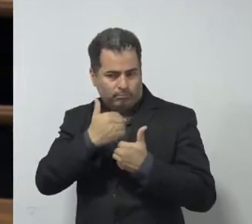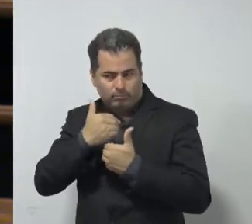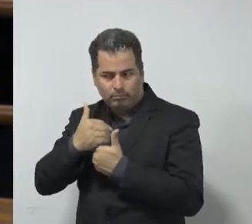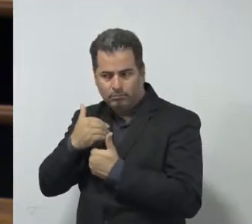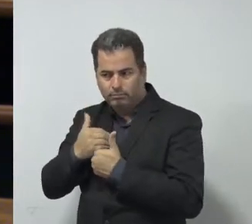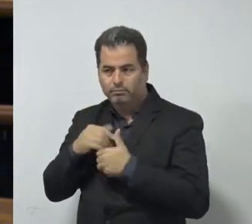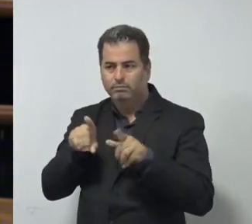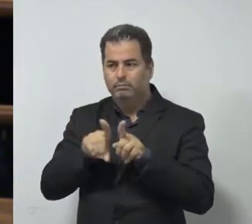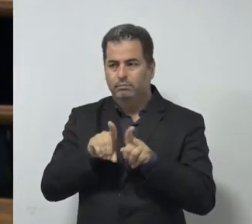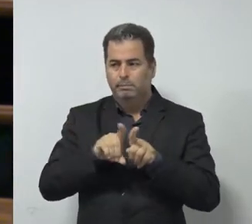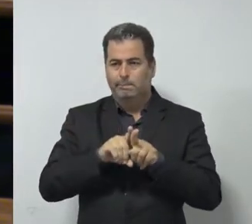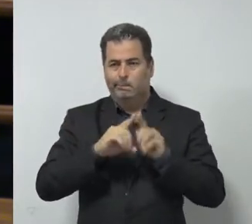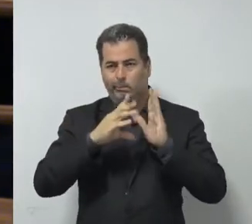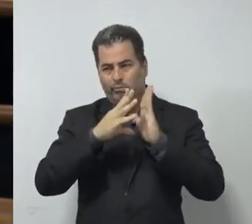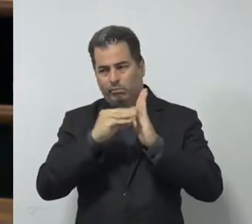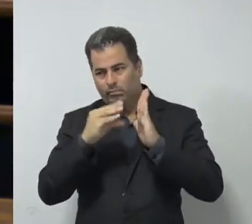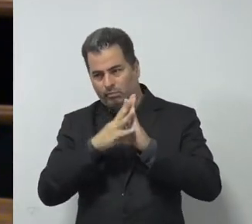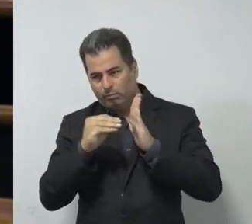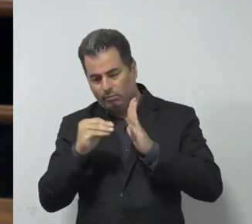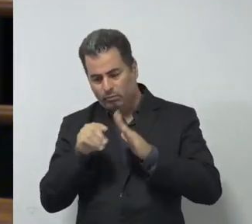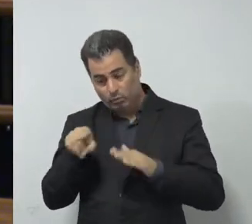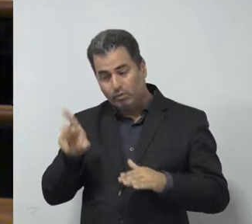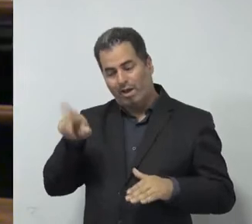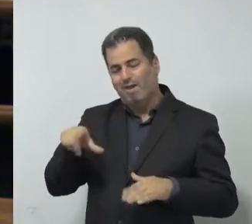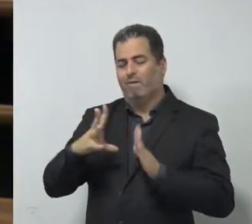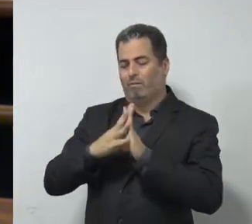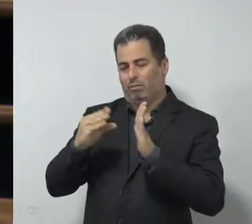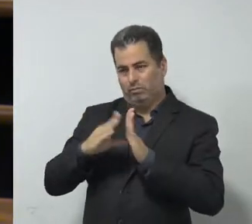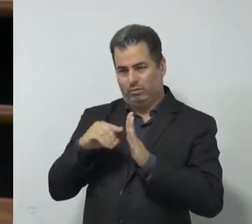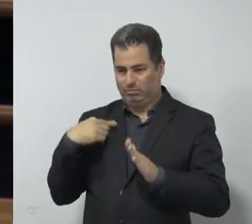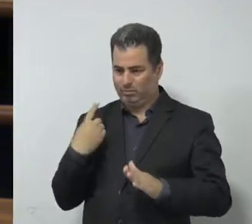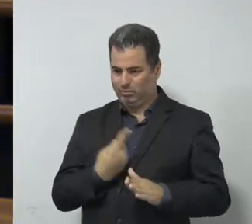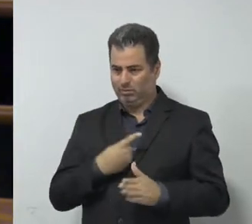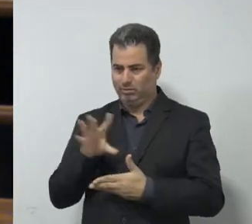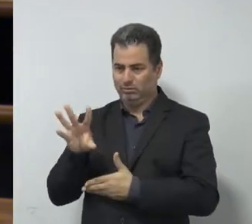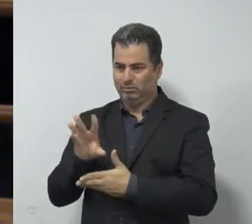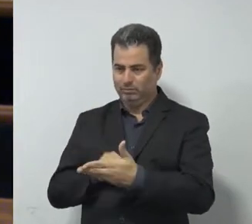e exemplos. Com certeza a senhora é um exemplo para nós.